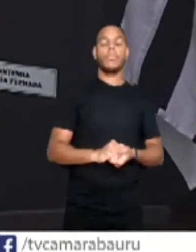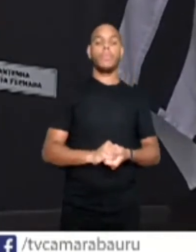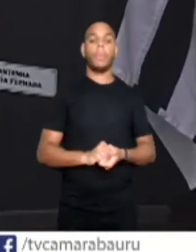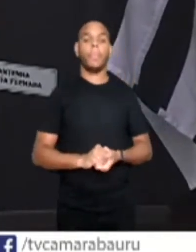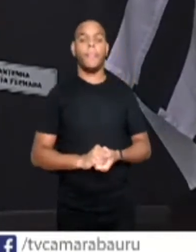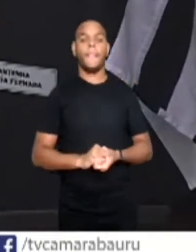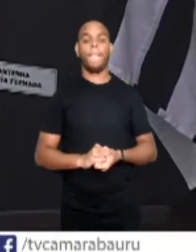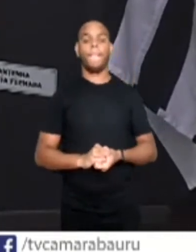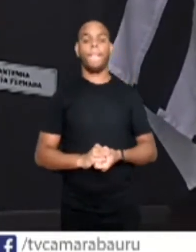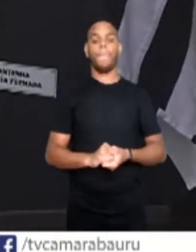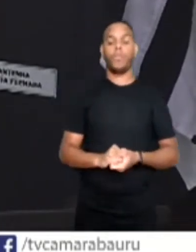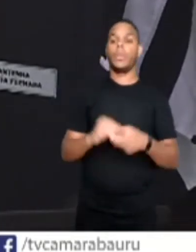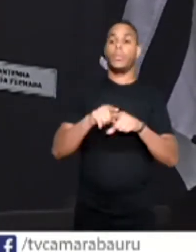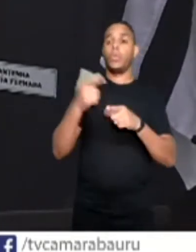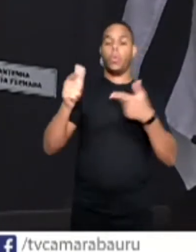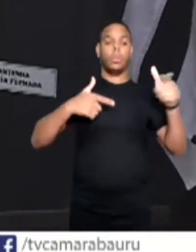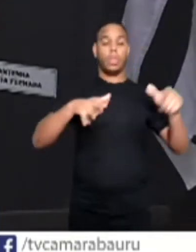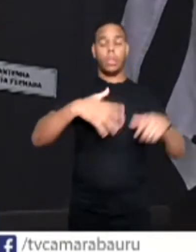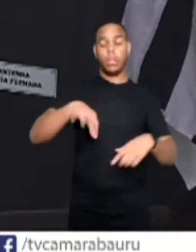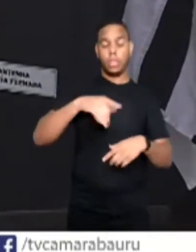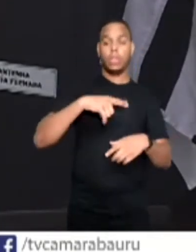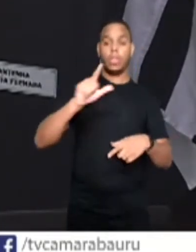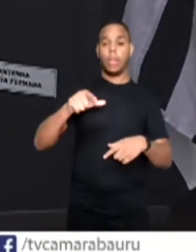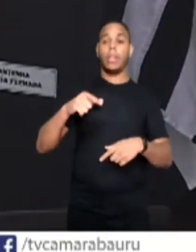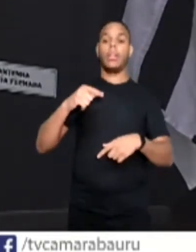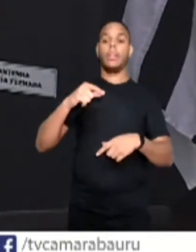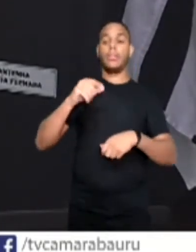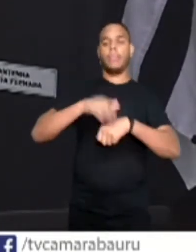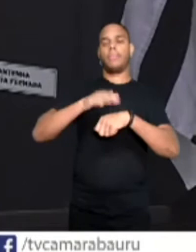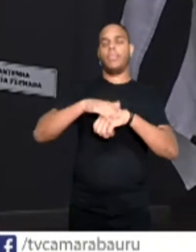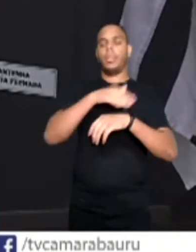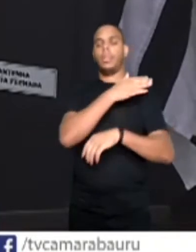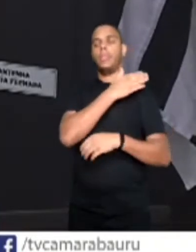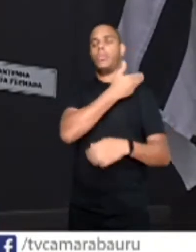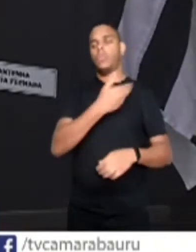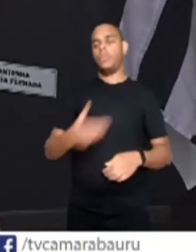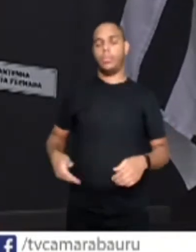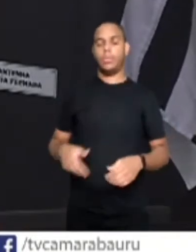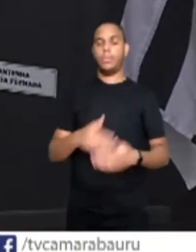de responsabilidade extrema do Estado. Também quero dizer aqui,